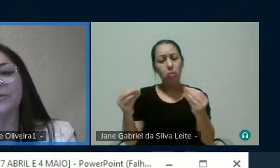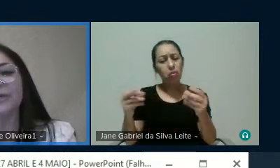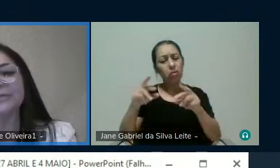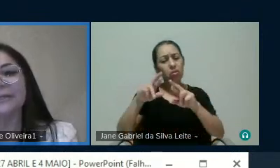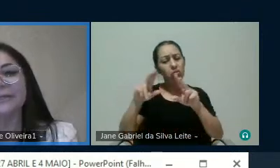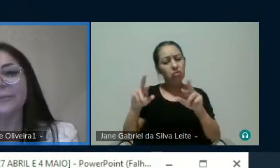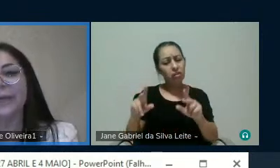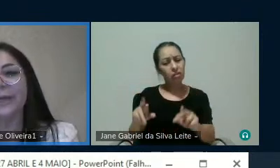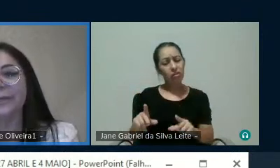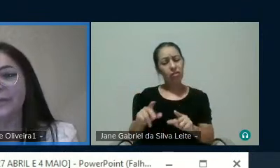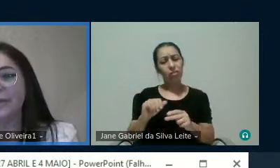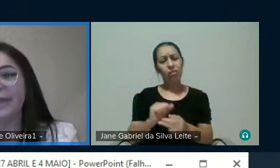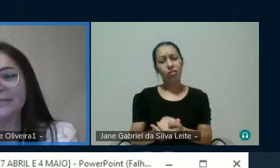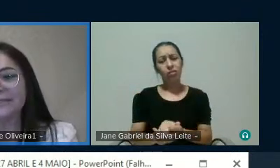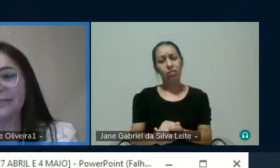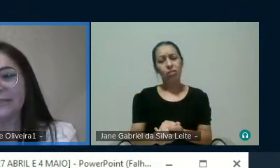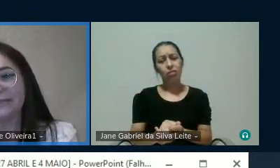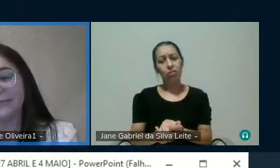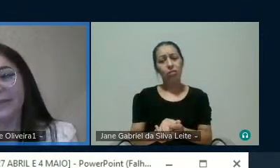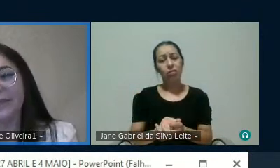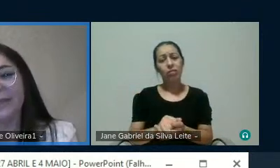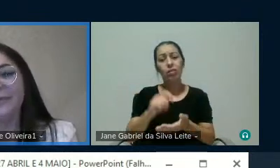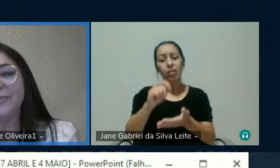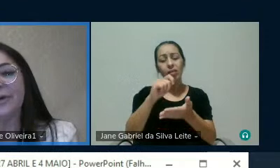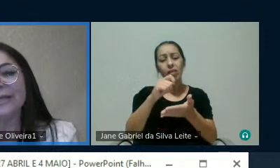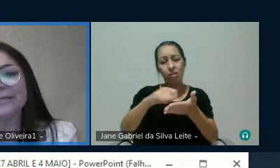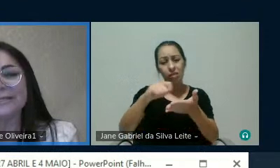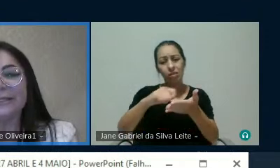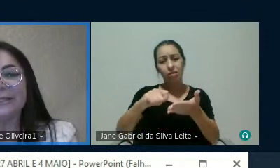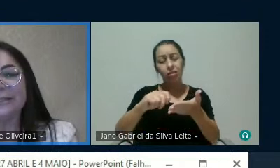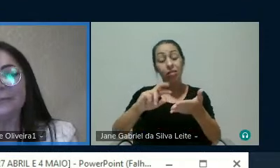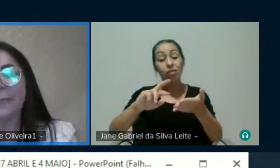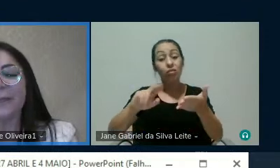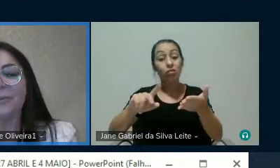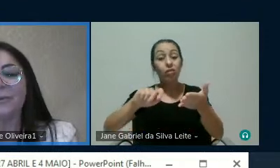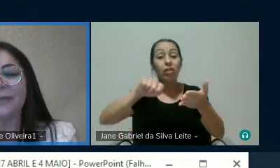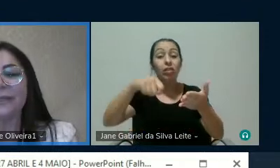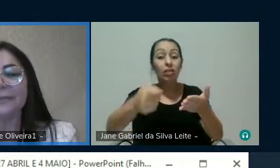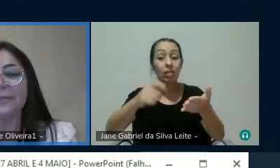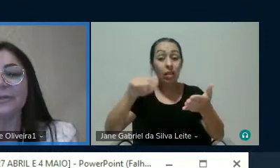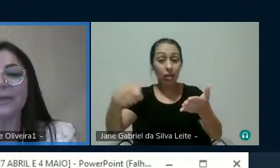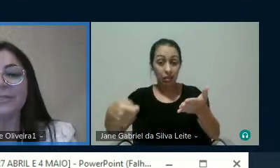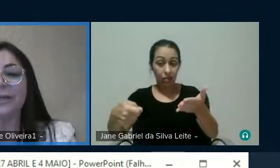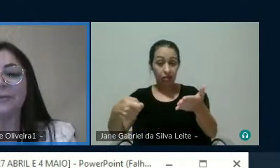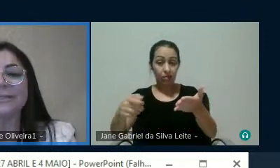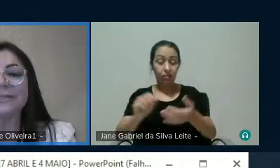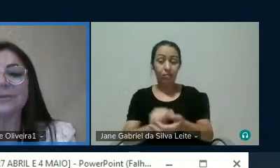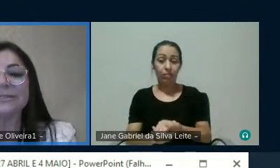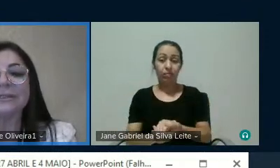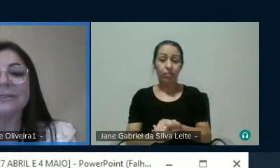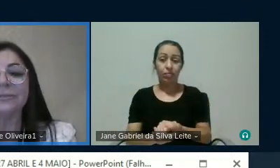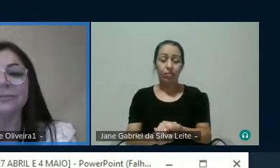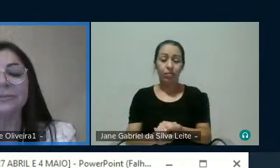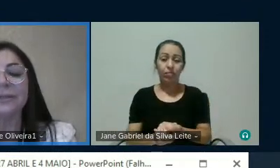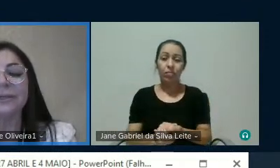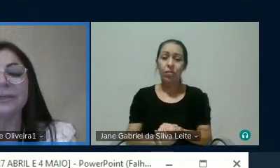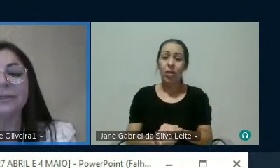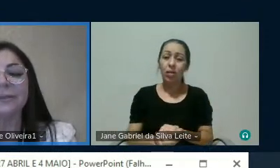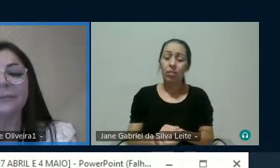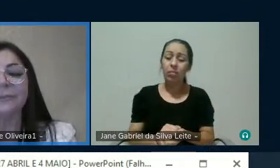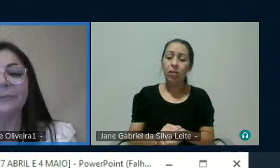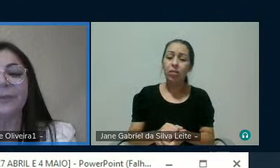texto em língua portuguesa e tem também essa escrita. Embora essa escrita, como eu falei anteriormente, ela não está sendo assim